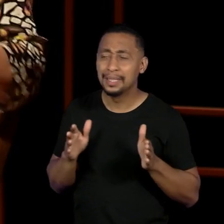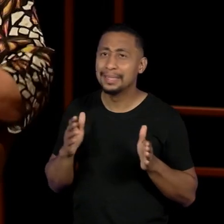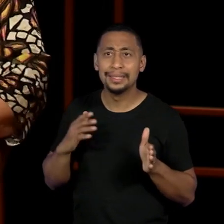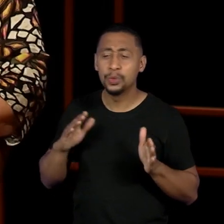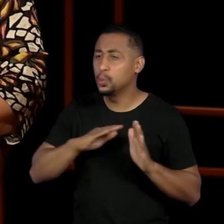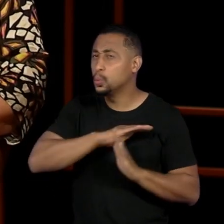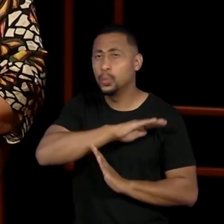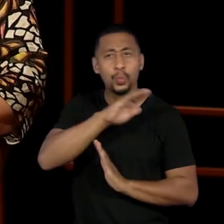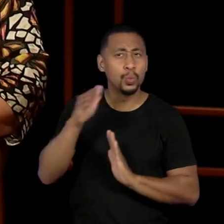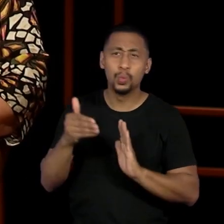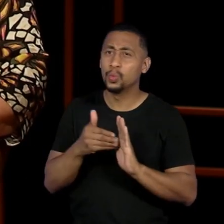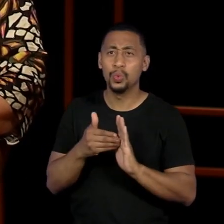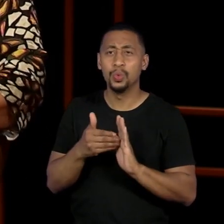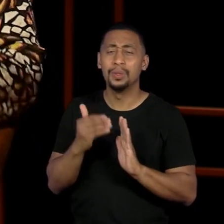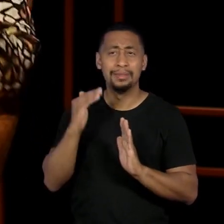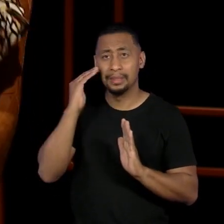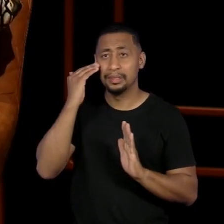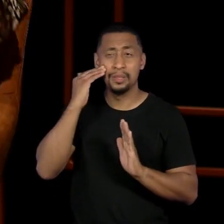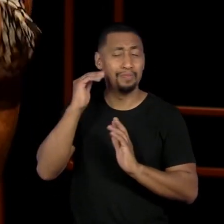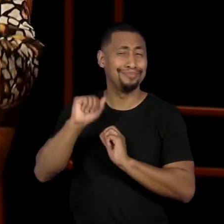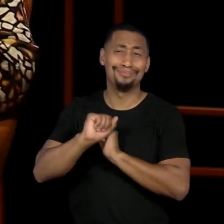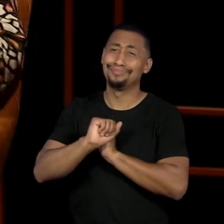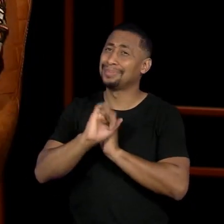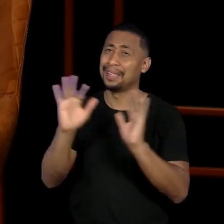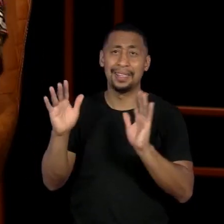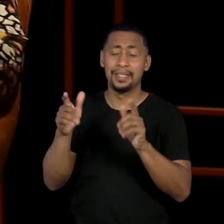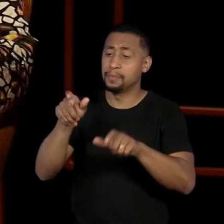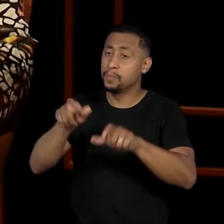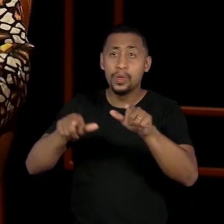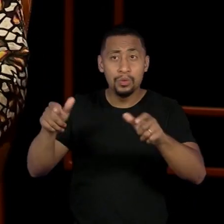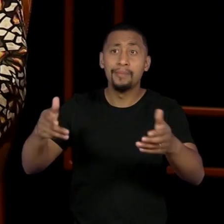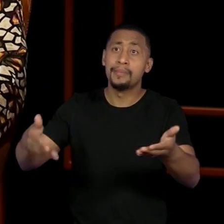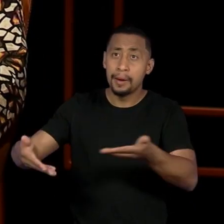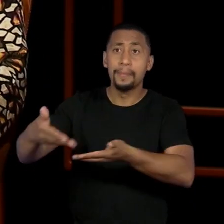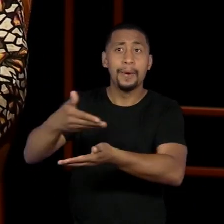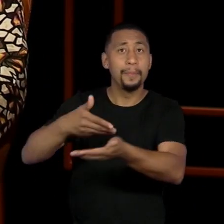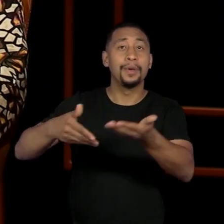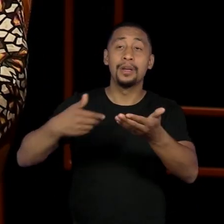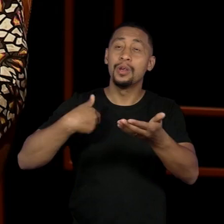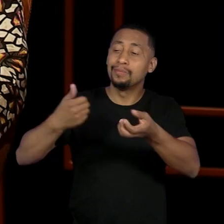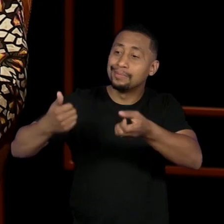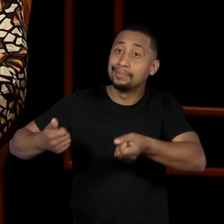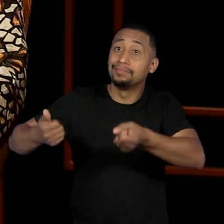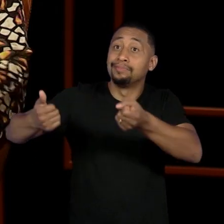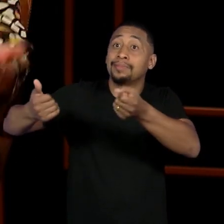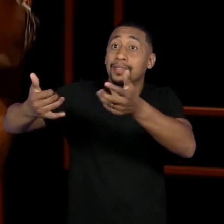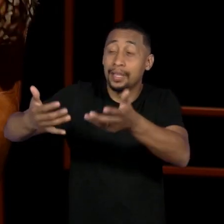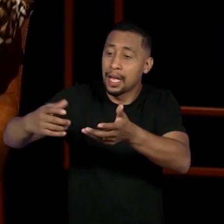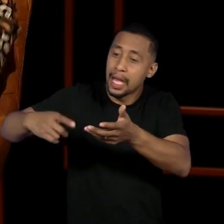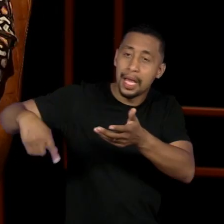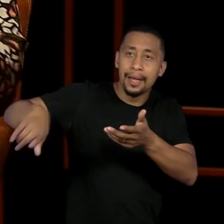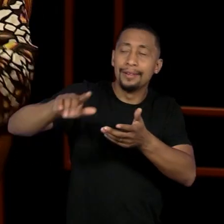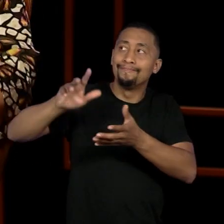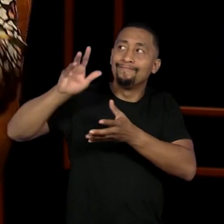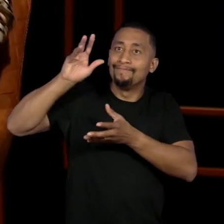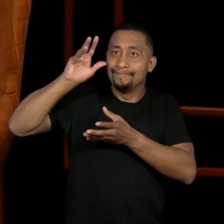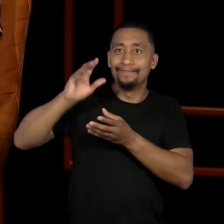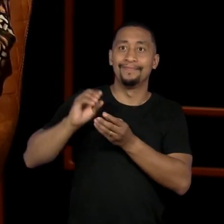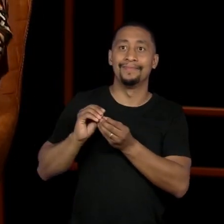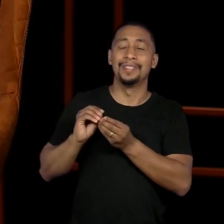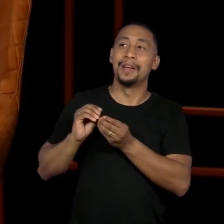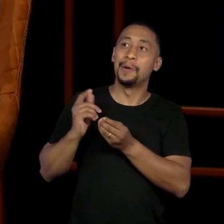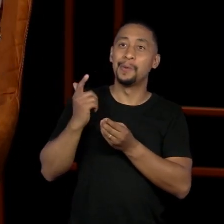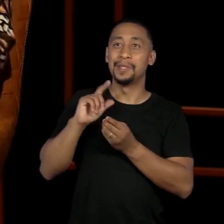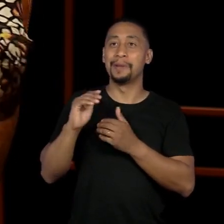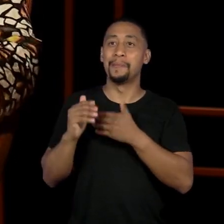pessoas entendem, o Mário Lajinha, quando eu trabalhei com eles, as pessoas entendem aquilo que eu quero dizer. E é essa generosidade que